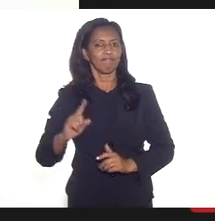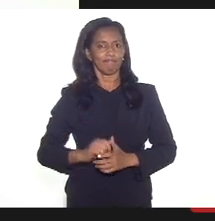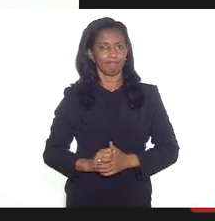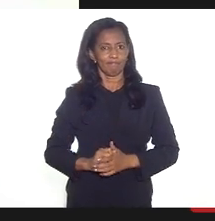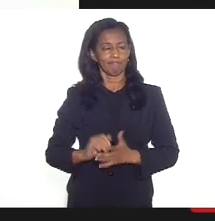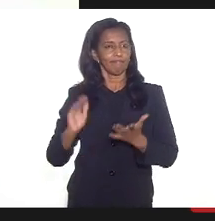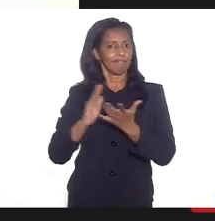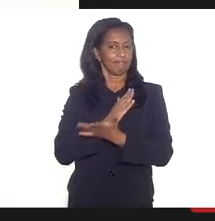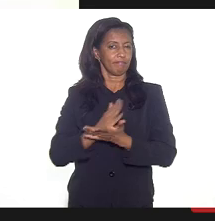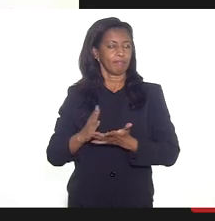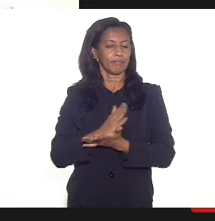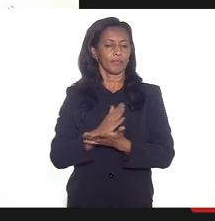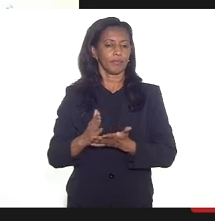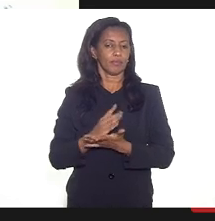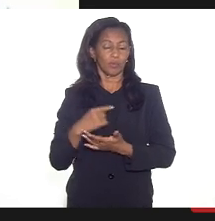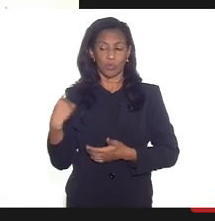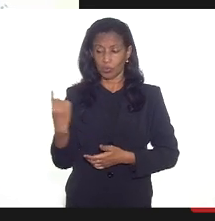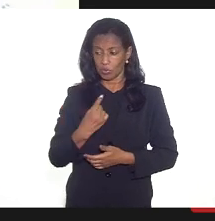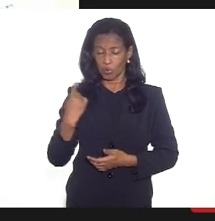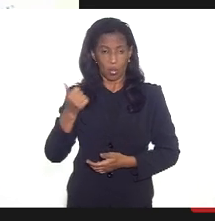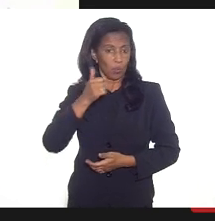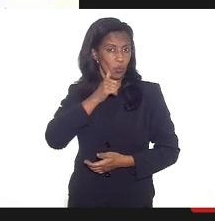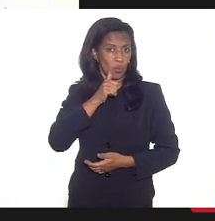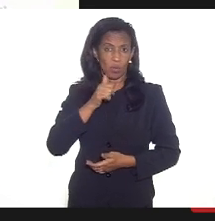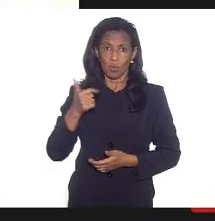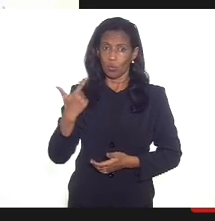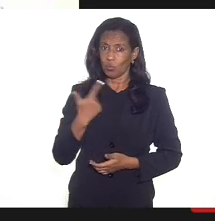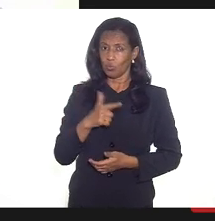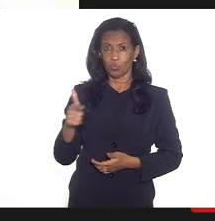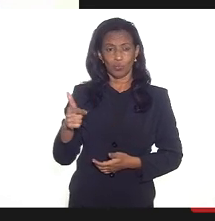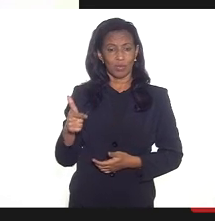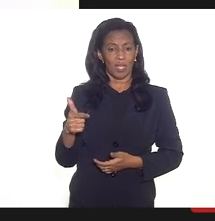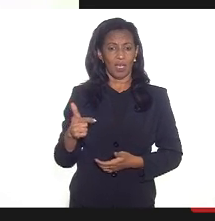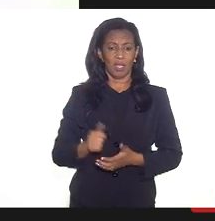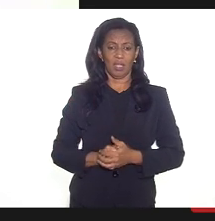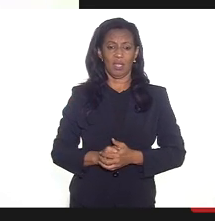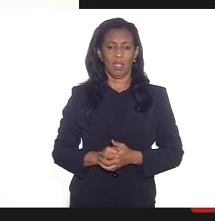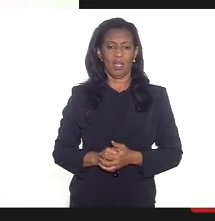maior parte de nós mulheres não temos acesso a CRAS, a CAPS.